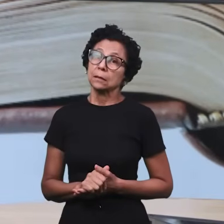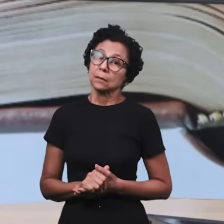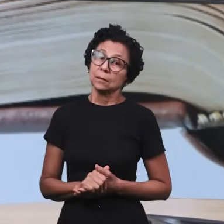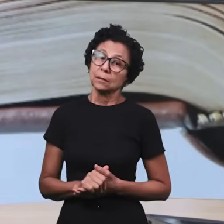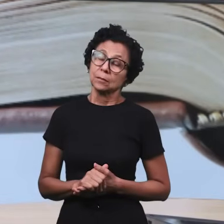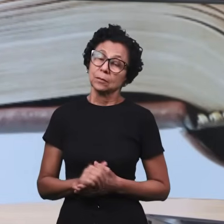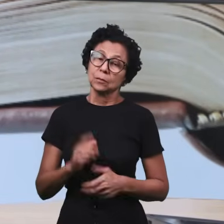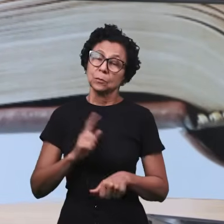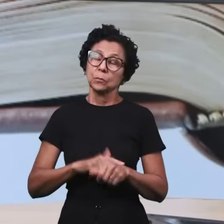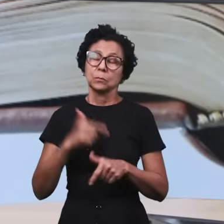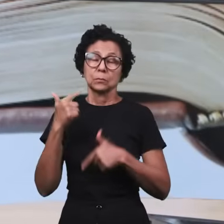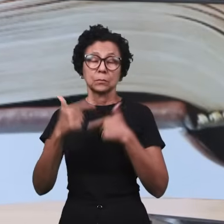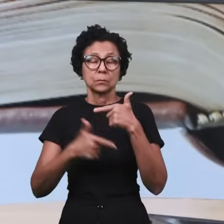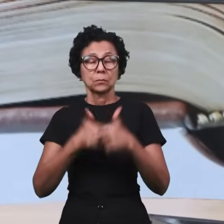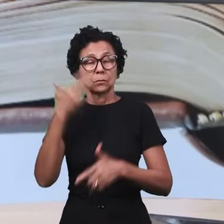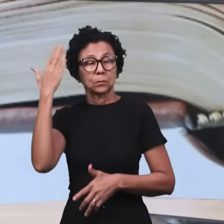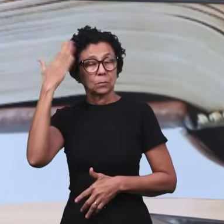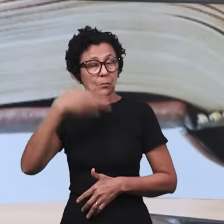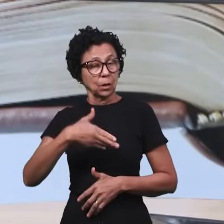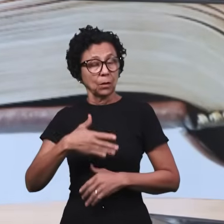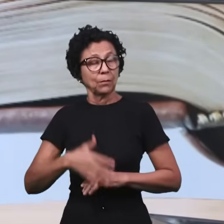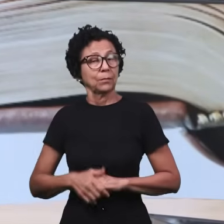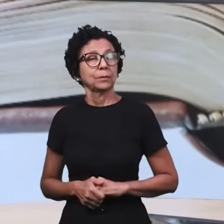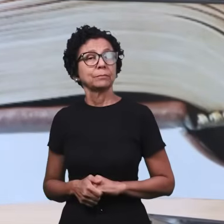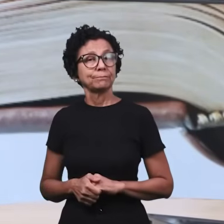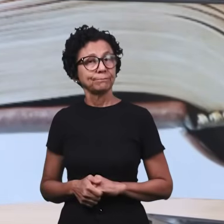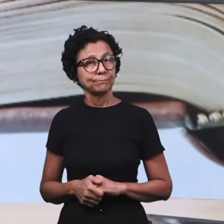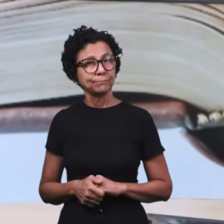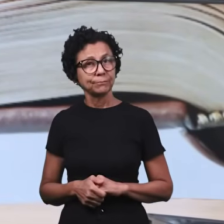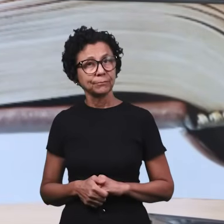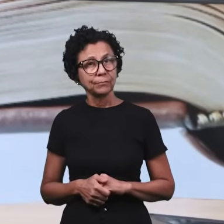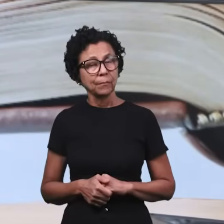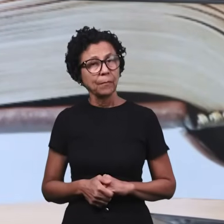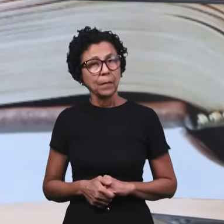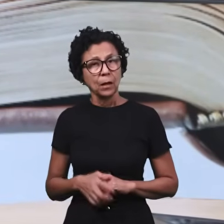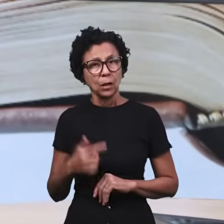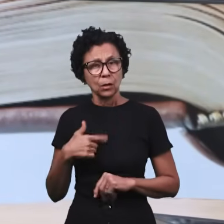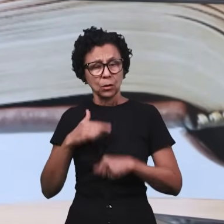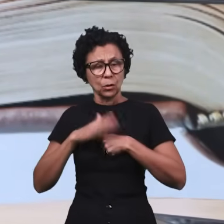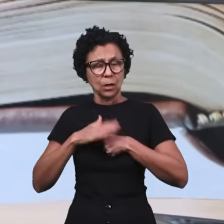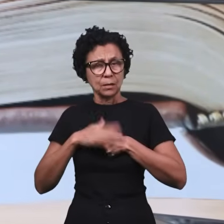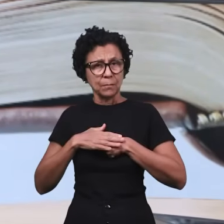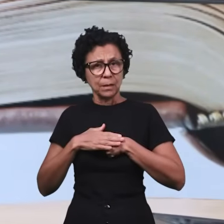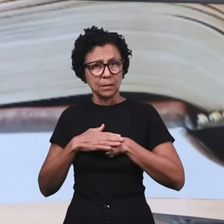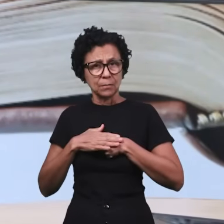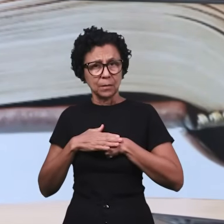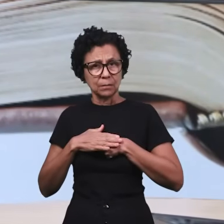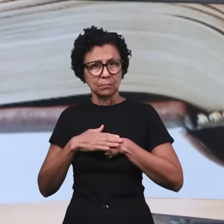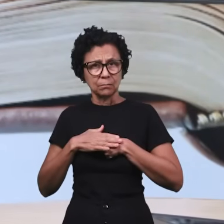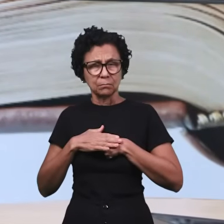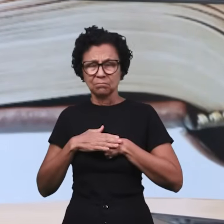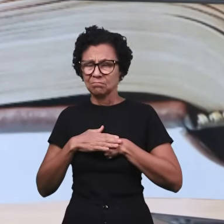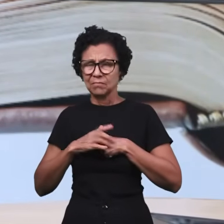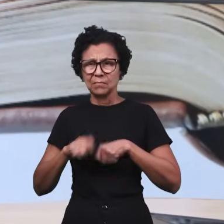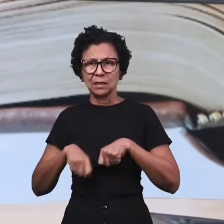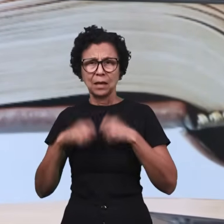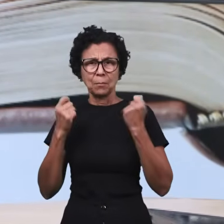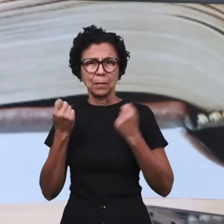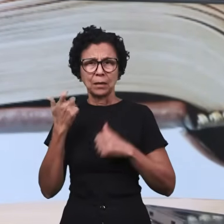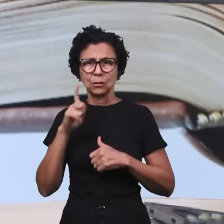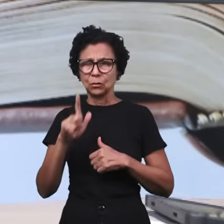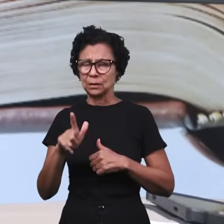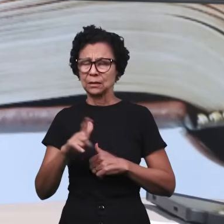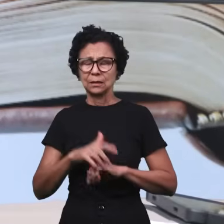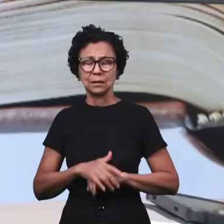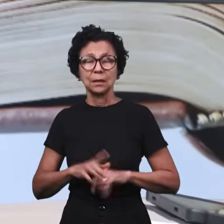conseguimos isso pela nossa própria capacidade, mas nós somos justificadas pelo Senhor Jesus, né?